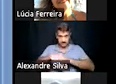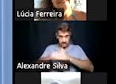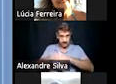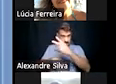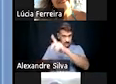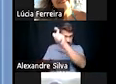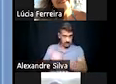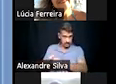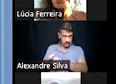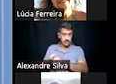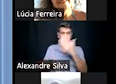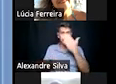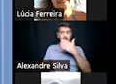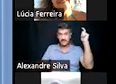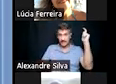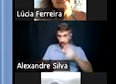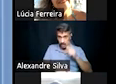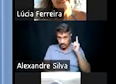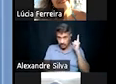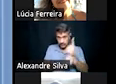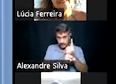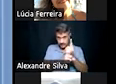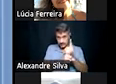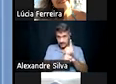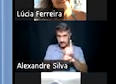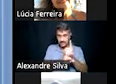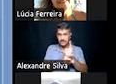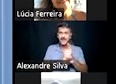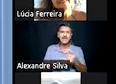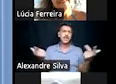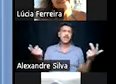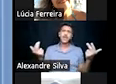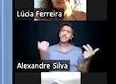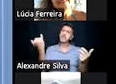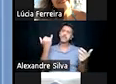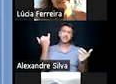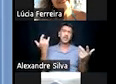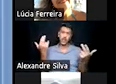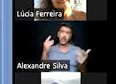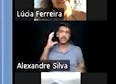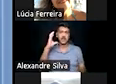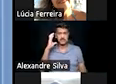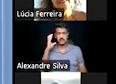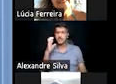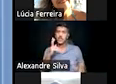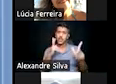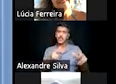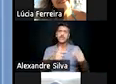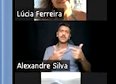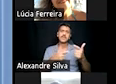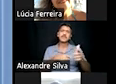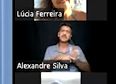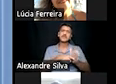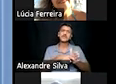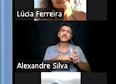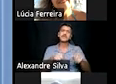essa pessoa no ato da descoberta, ele é tão importante para a ciência como aquele trabalho de gabinete